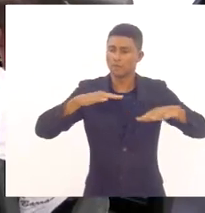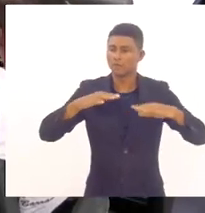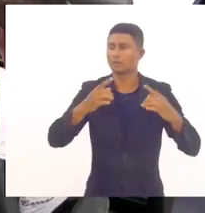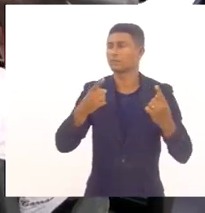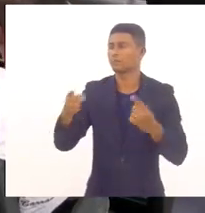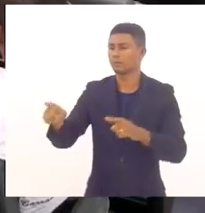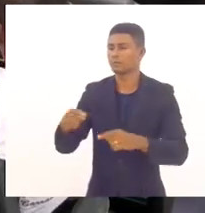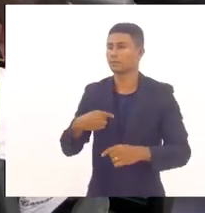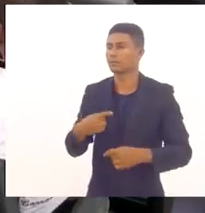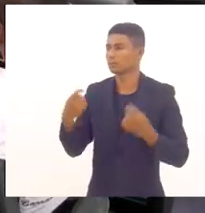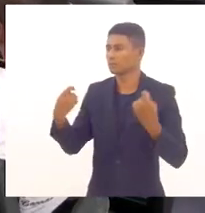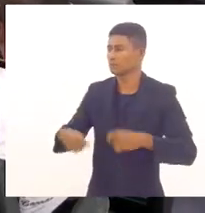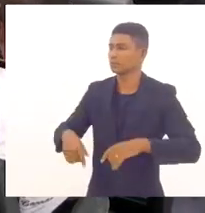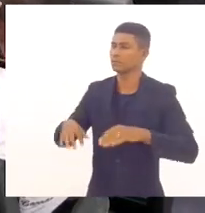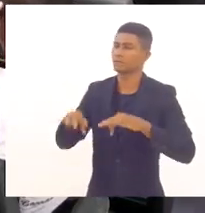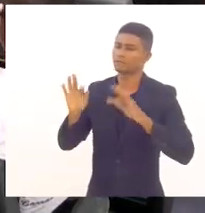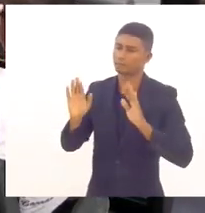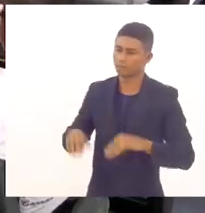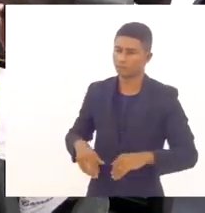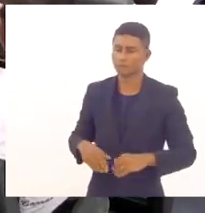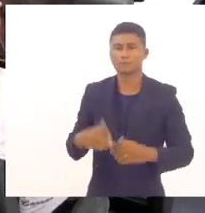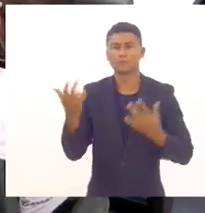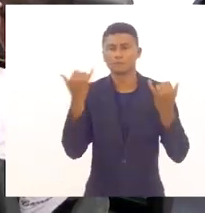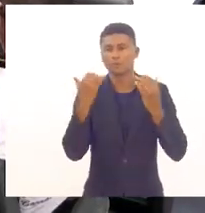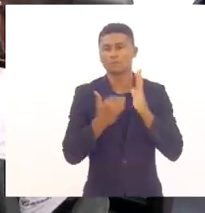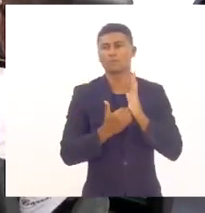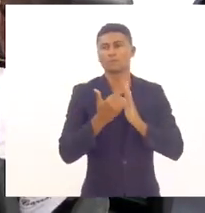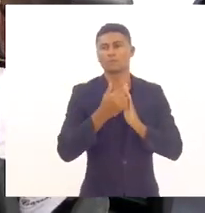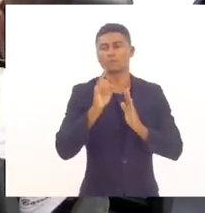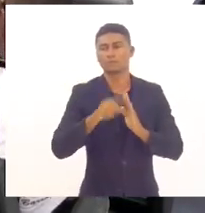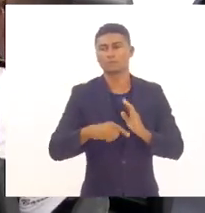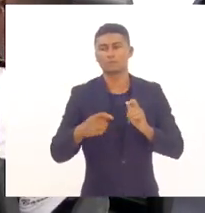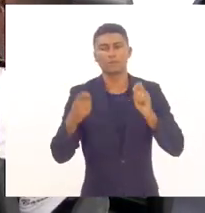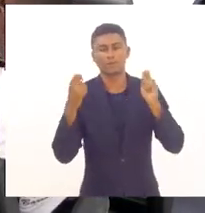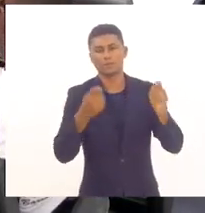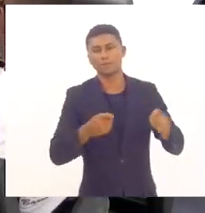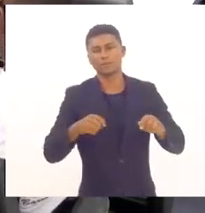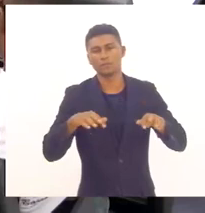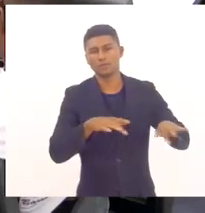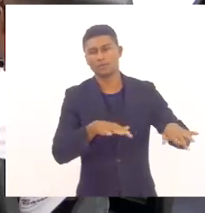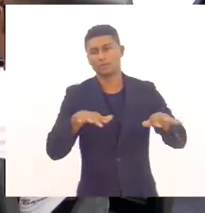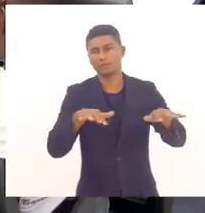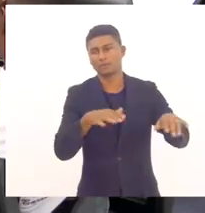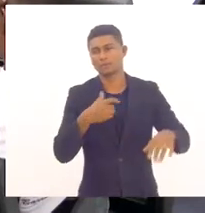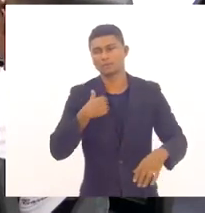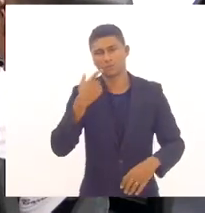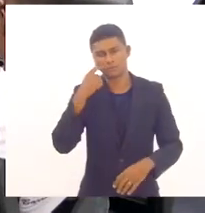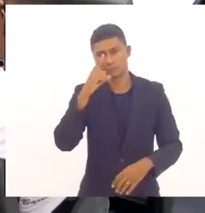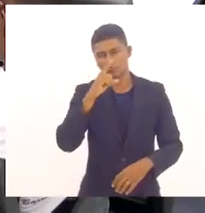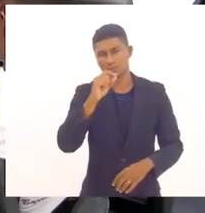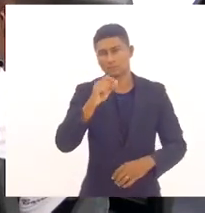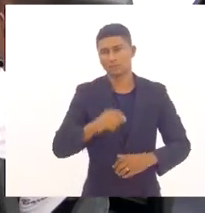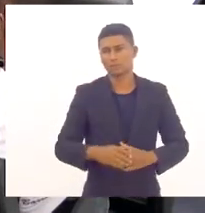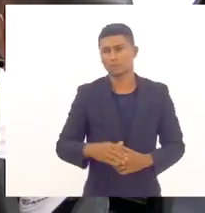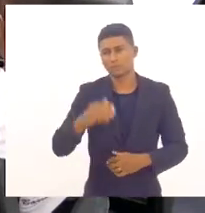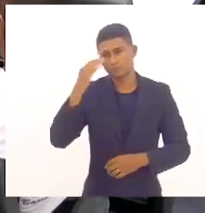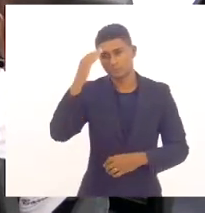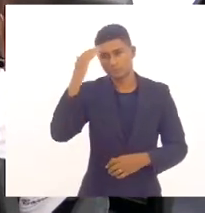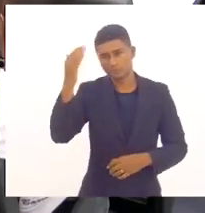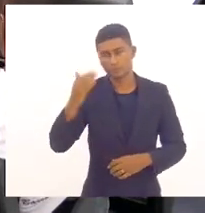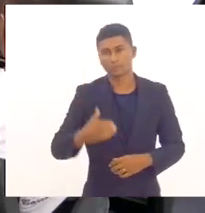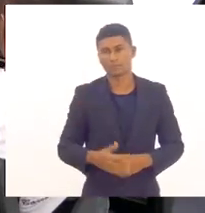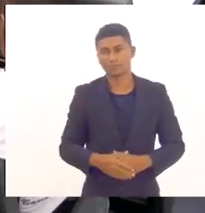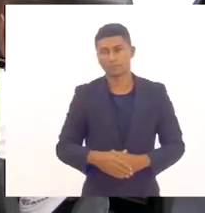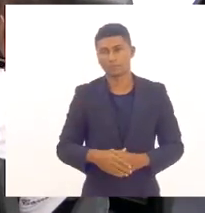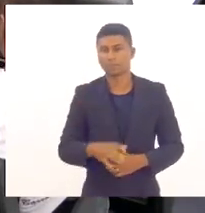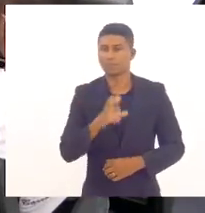mas eu vou ter, né, que encerrar. Vou ter a que informação encerrar. Maior está na Santa Inquisição. Vai lá e lê que vocês vão ver o que é bruxa. Muito bom. Obrigado, tenho dito. Ó,